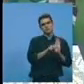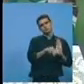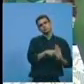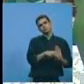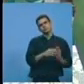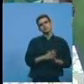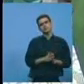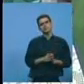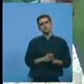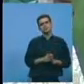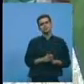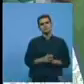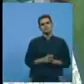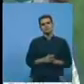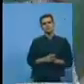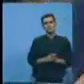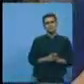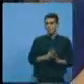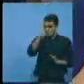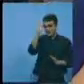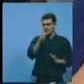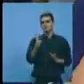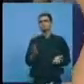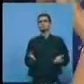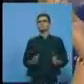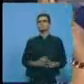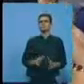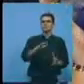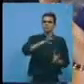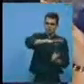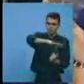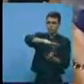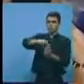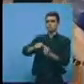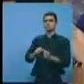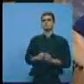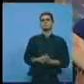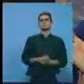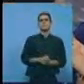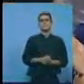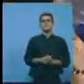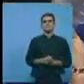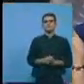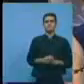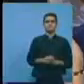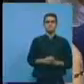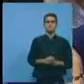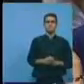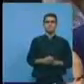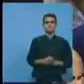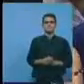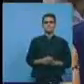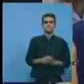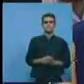independente. Independente das drogas, independente da prostituição, independente